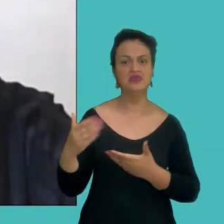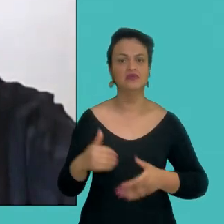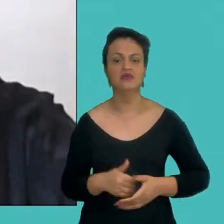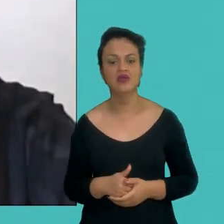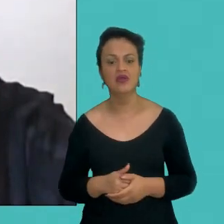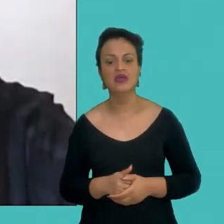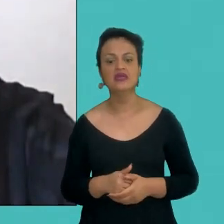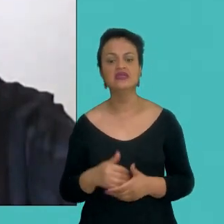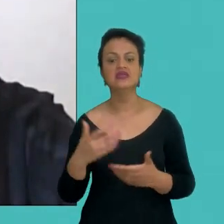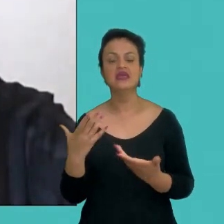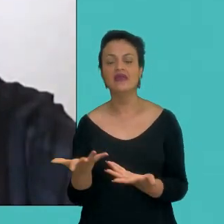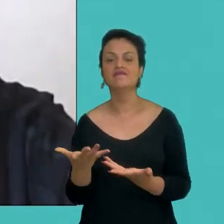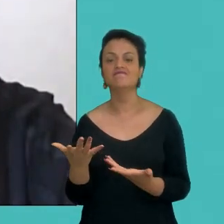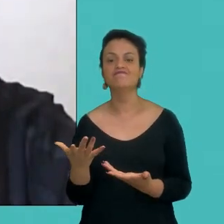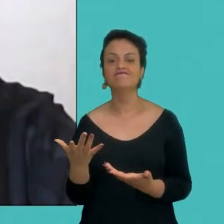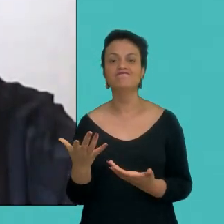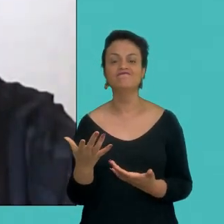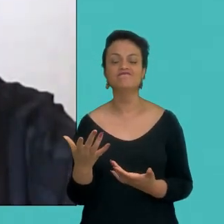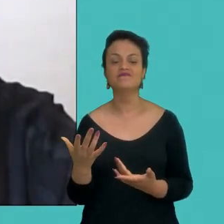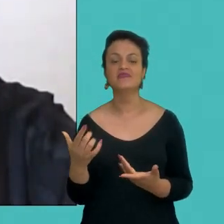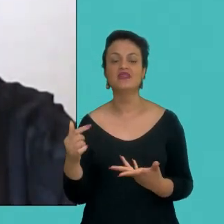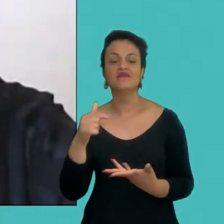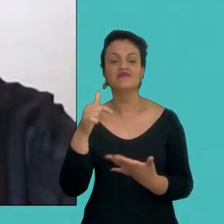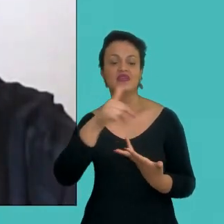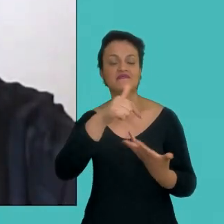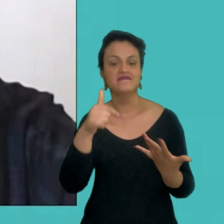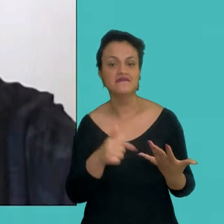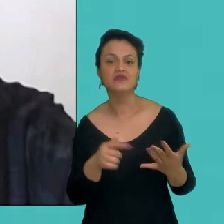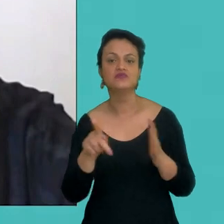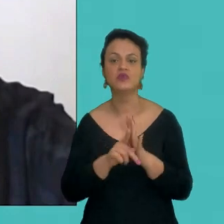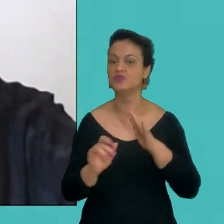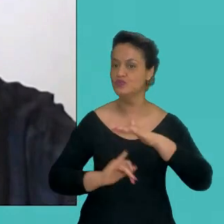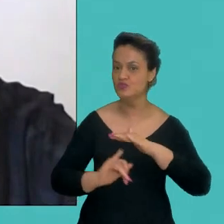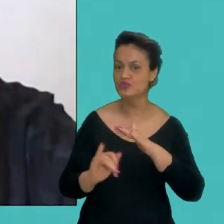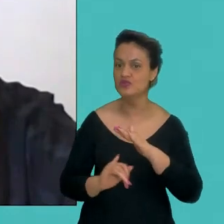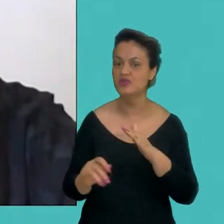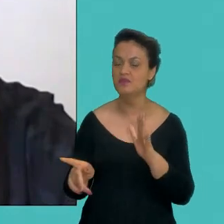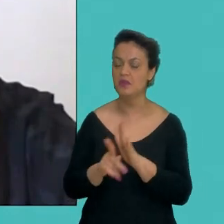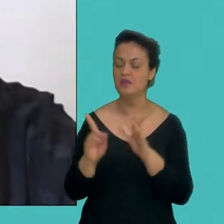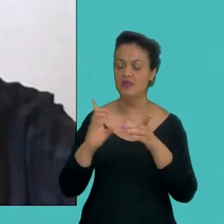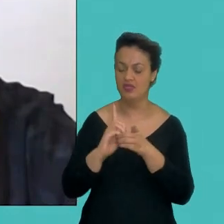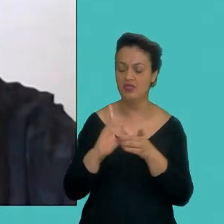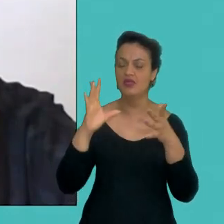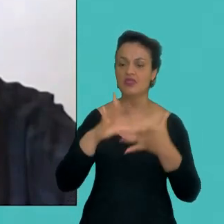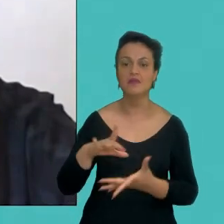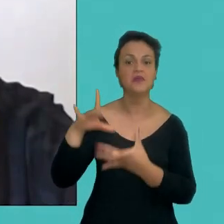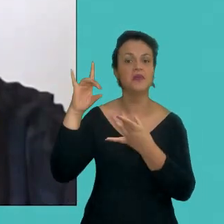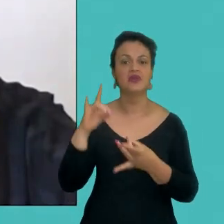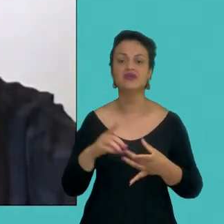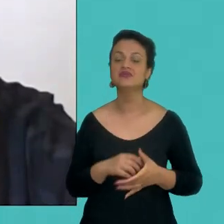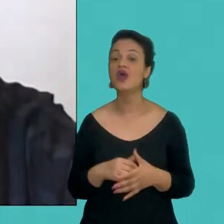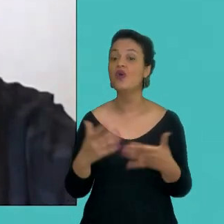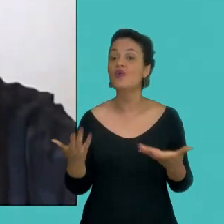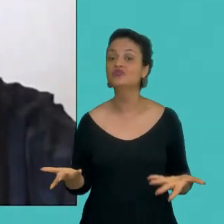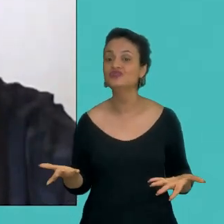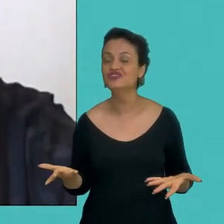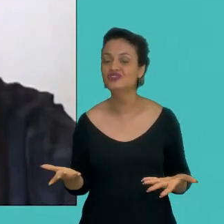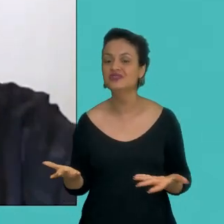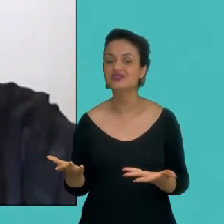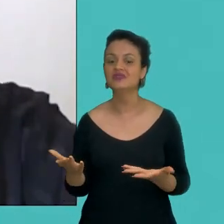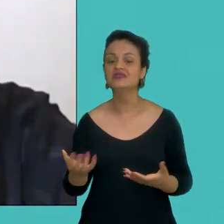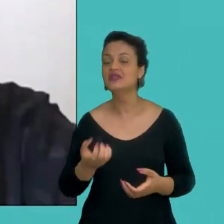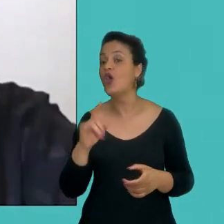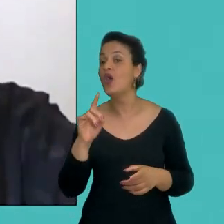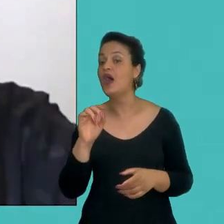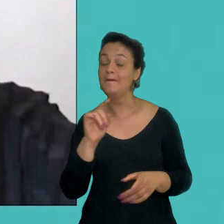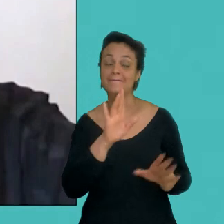eleitoral? Portanto, rompendo com o fundamento institucional da nossa democracia? E